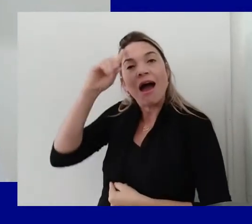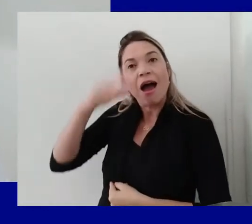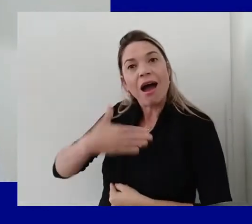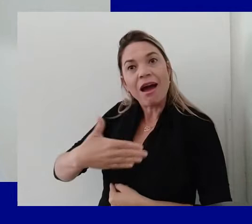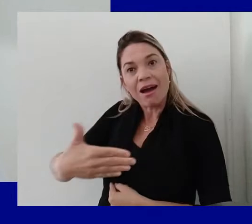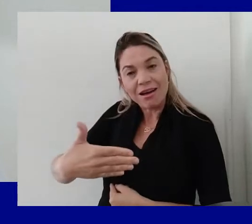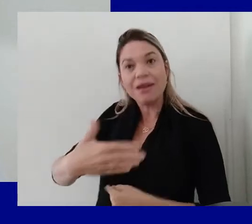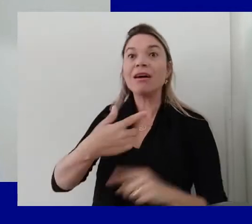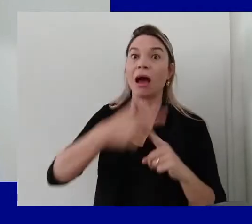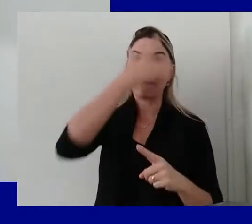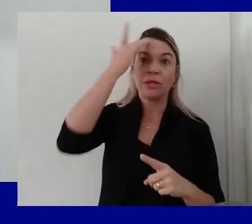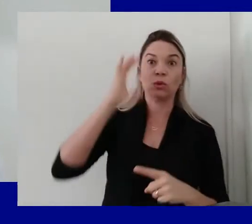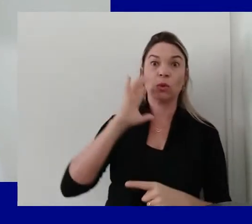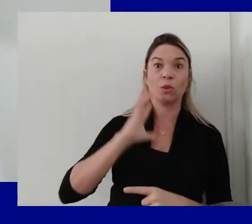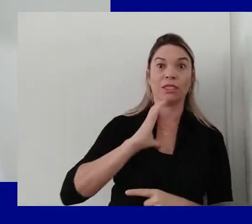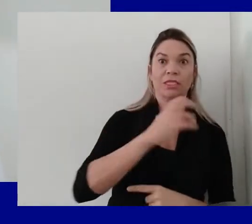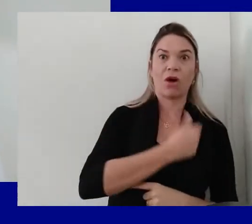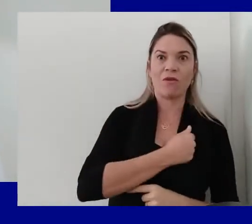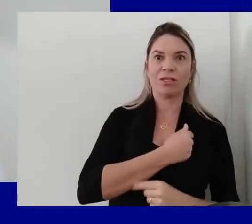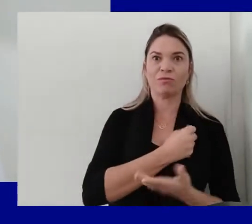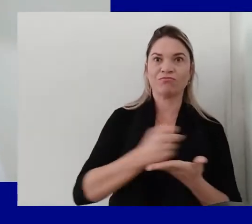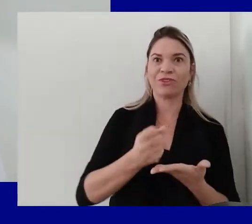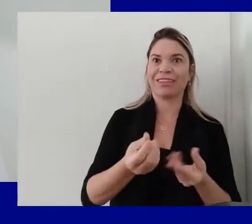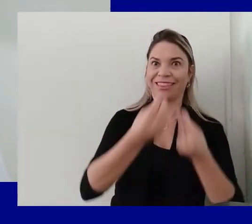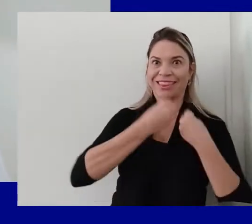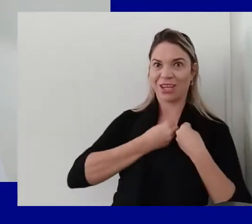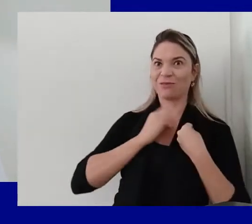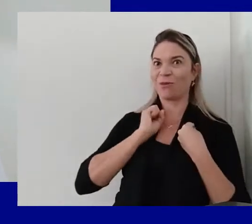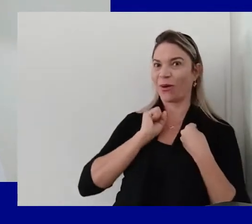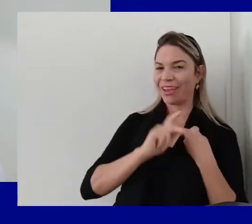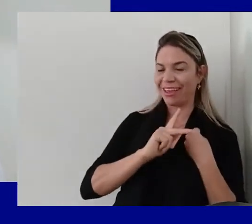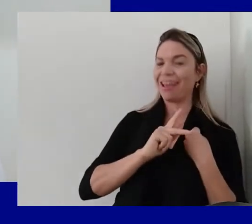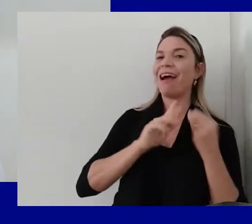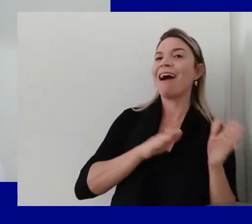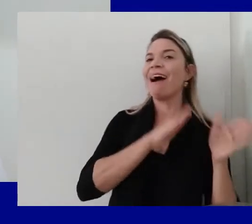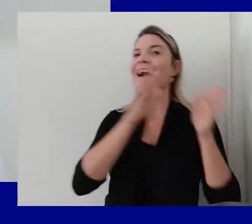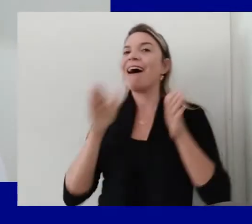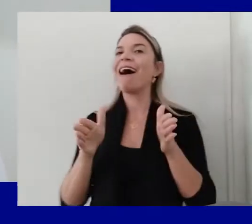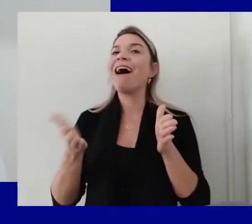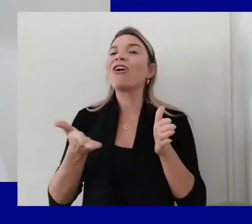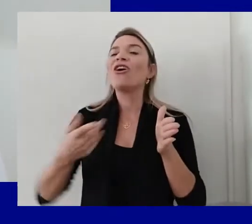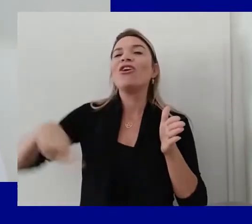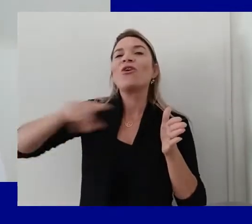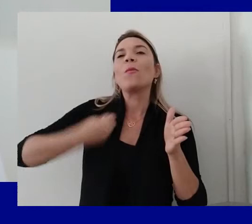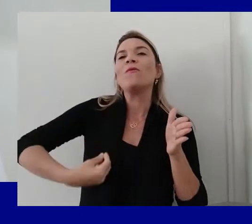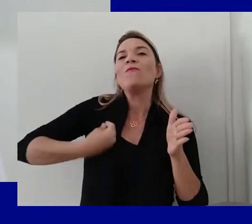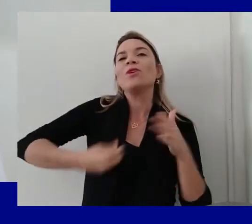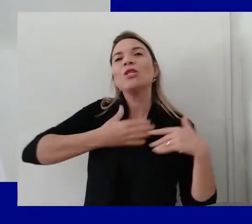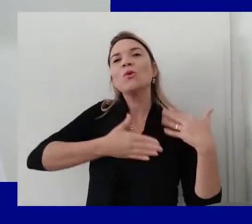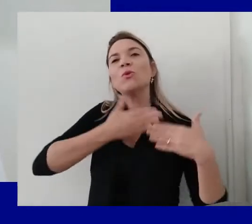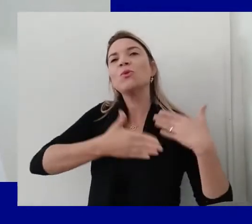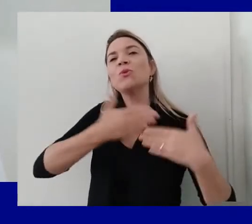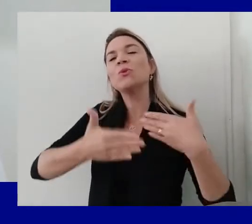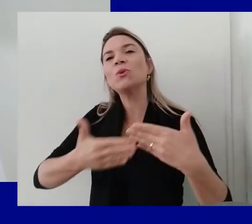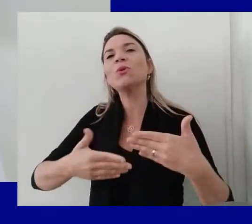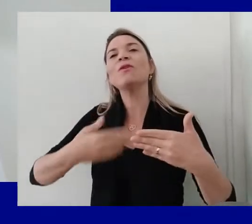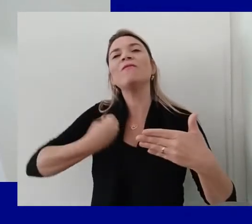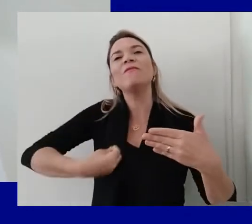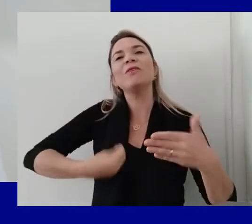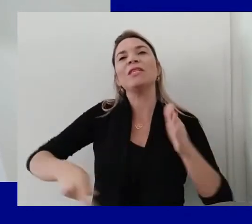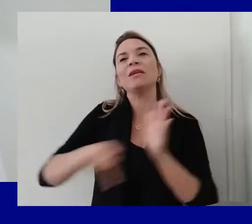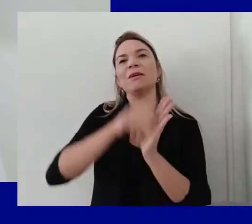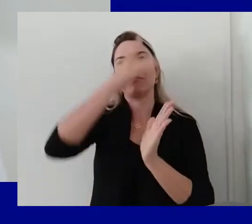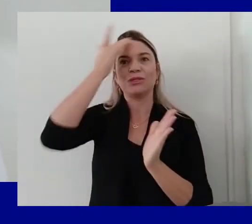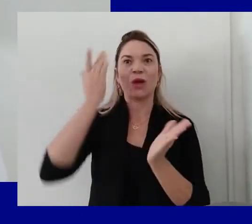Estamos estudando então, nessa segunda parte que começa hoje, a vida cristã. E vamos começar estudando sobre a